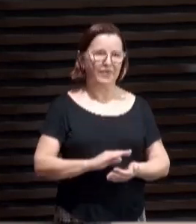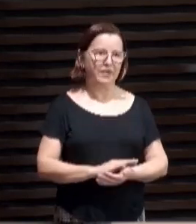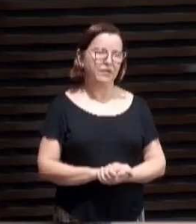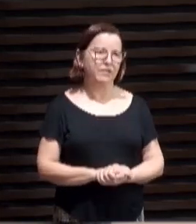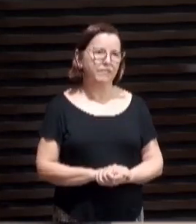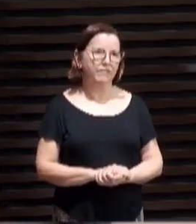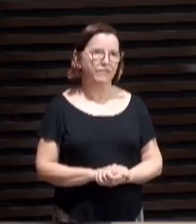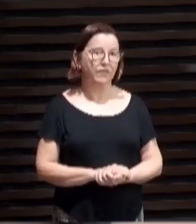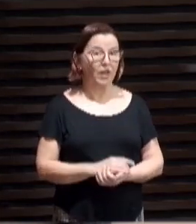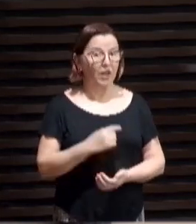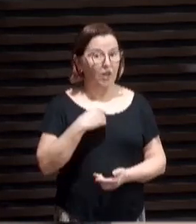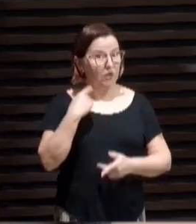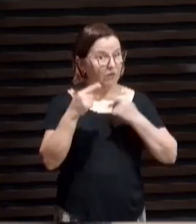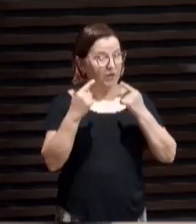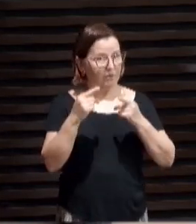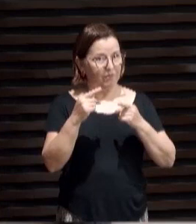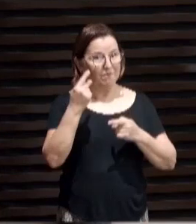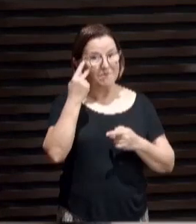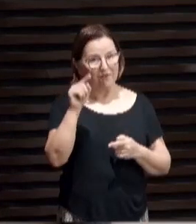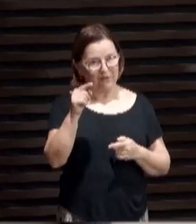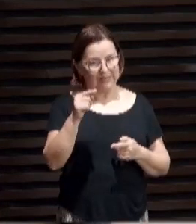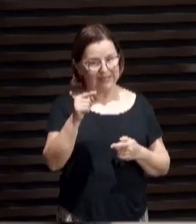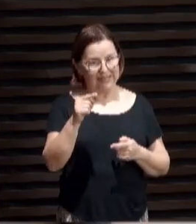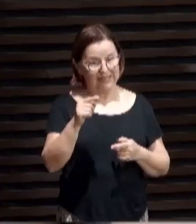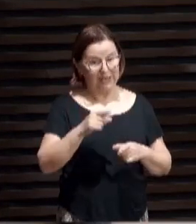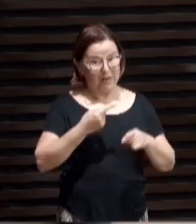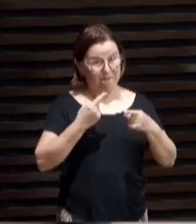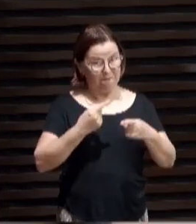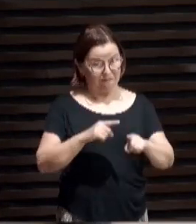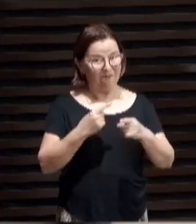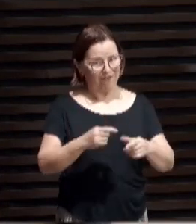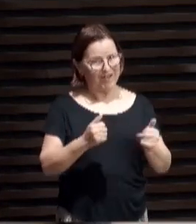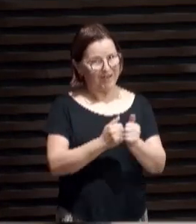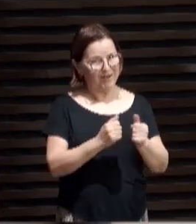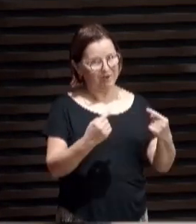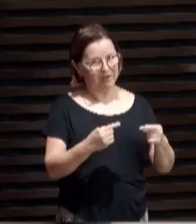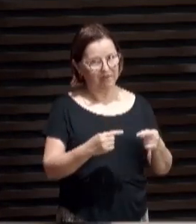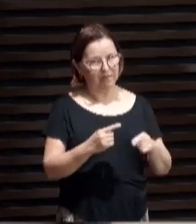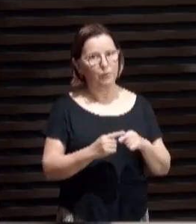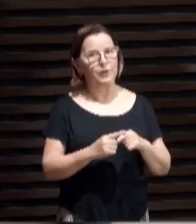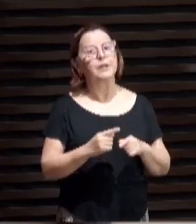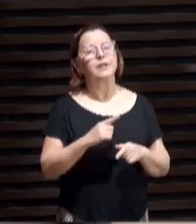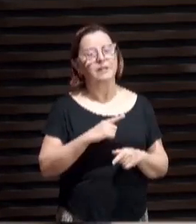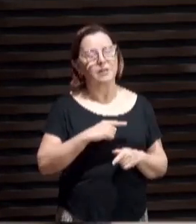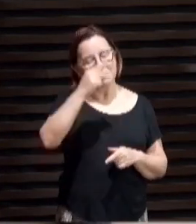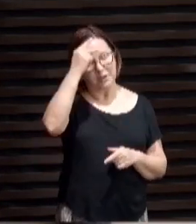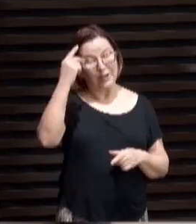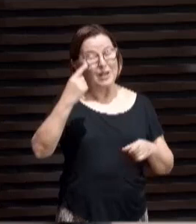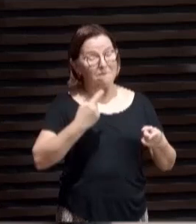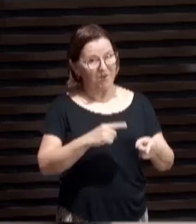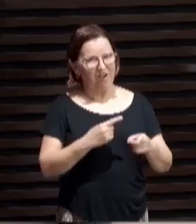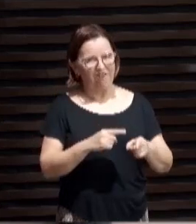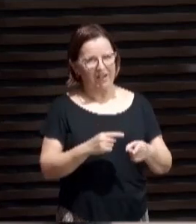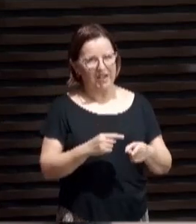Eu não estou dizendo para você provocar perseguição. Porque tem gente que provoca. Tem gente que